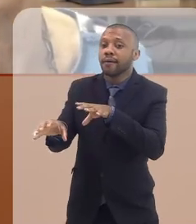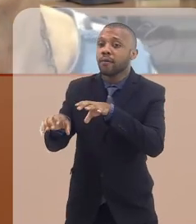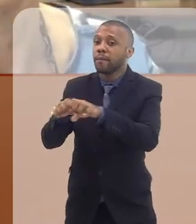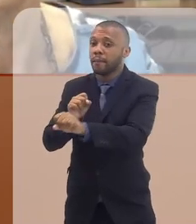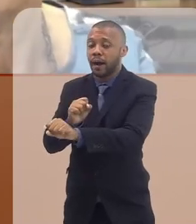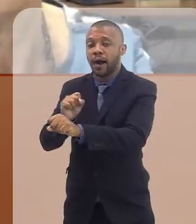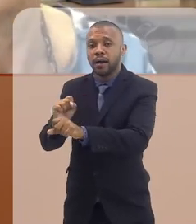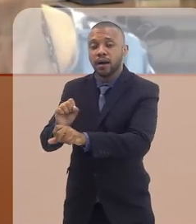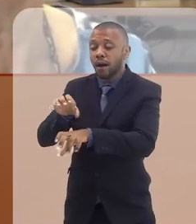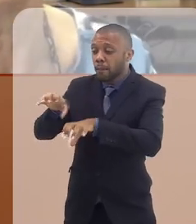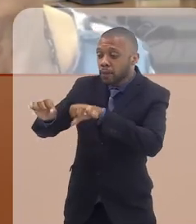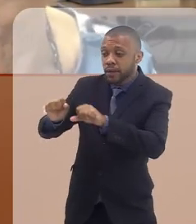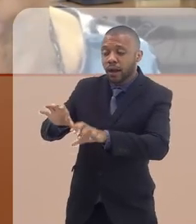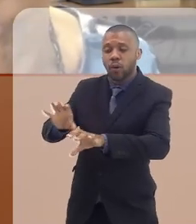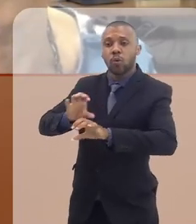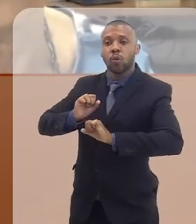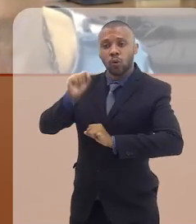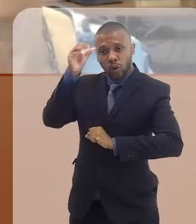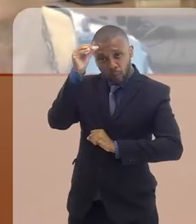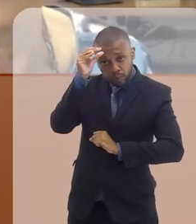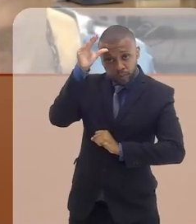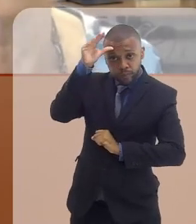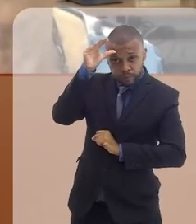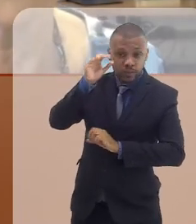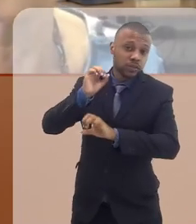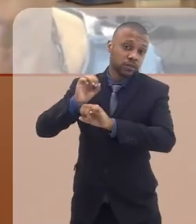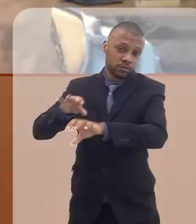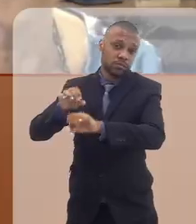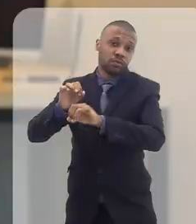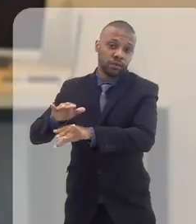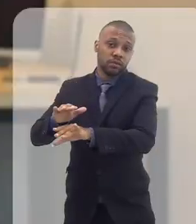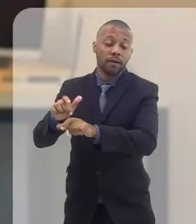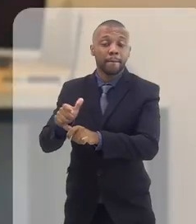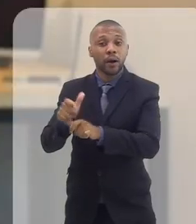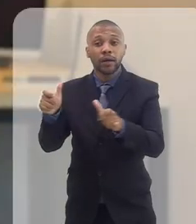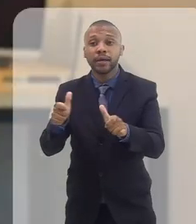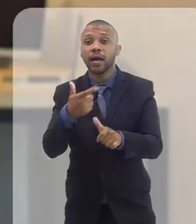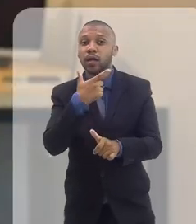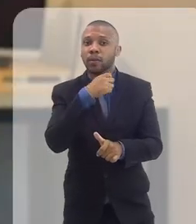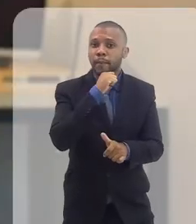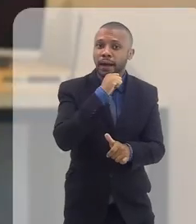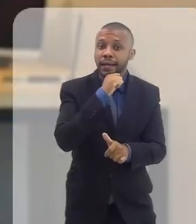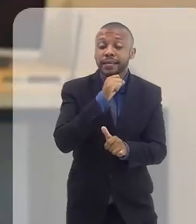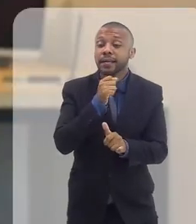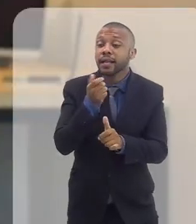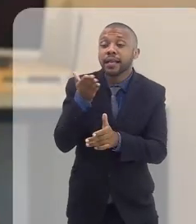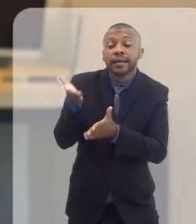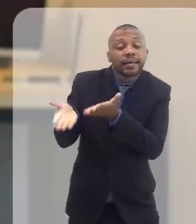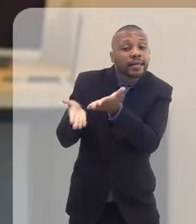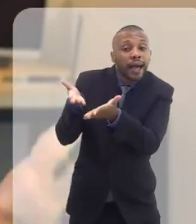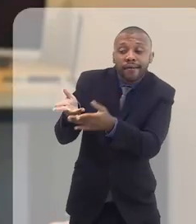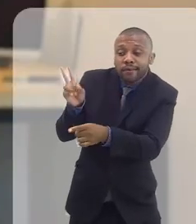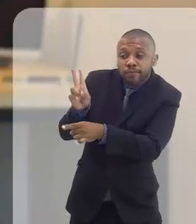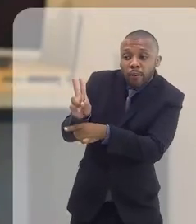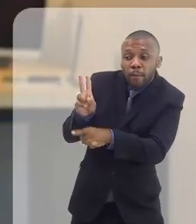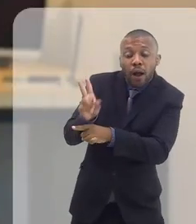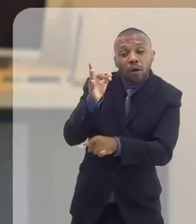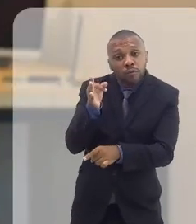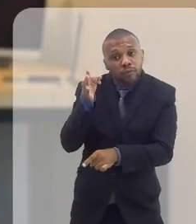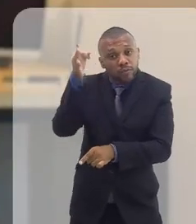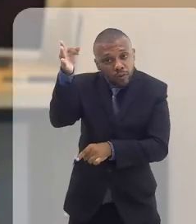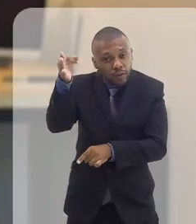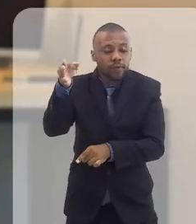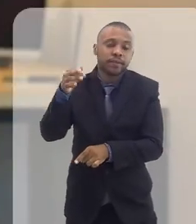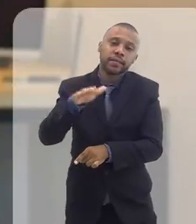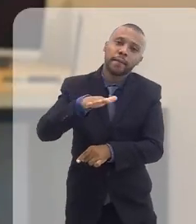formar, ter conhecimento, educação, quando a maioria dos pais tratavam para serem esposas, né?